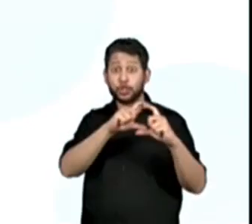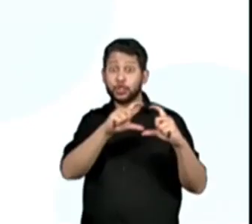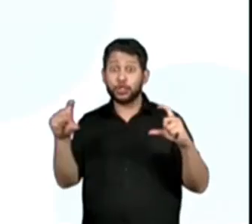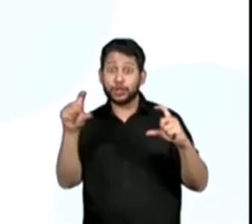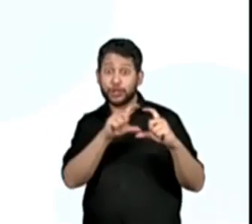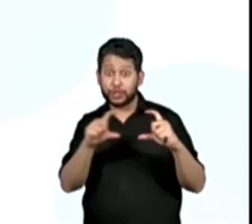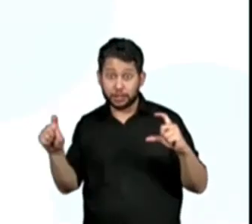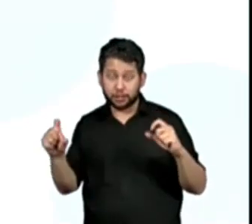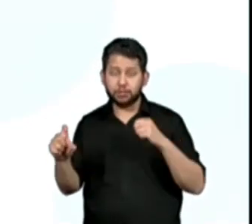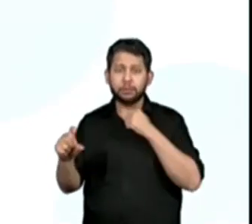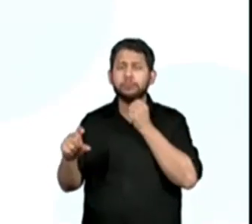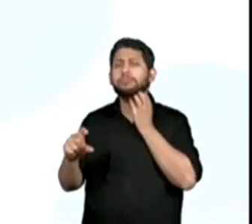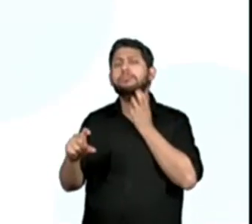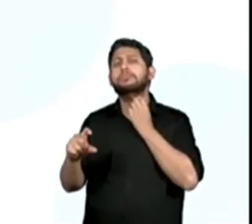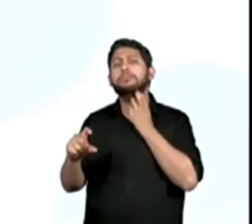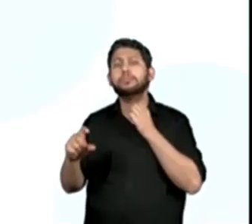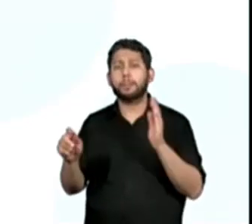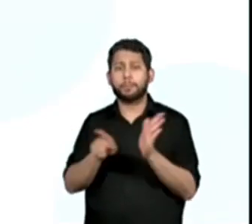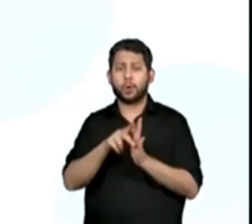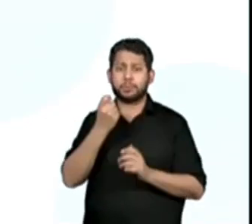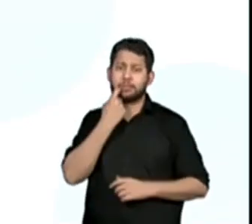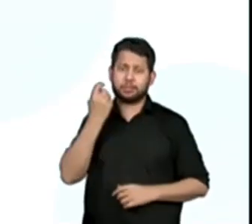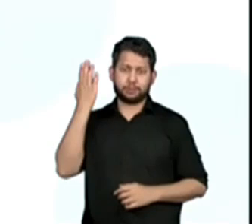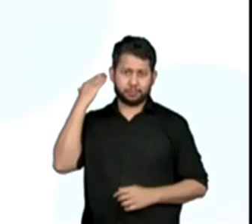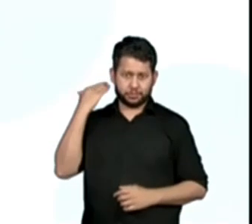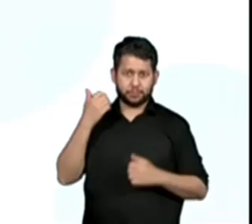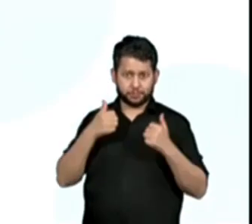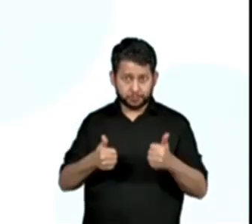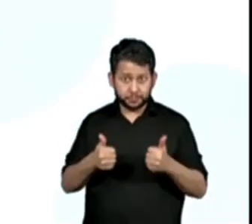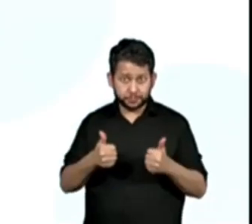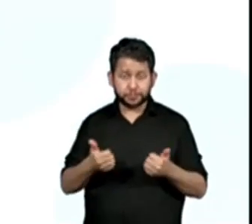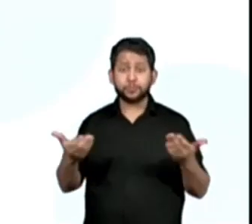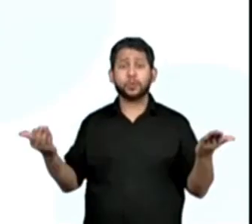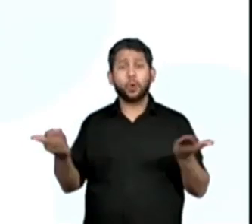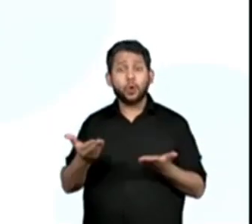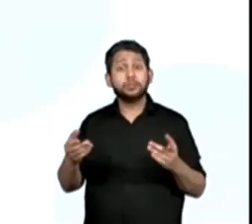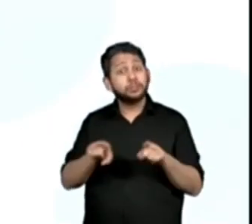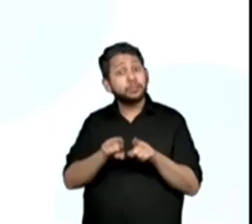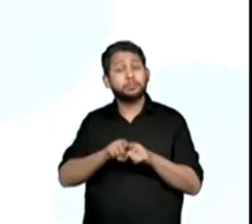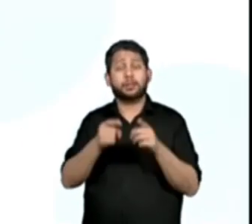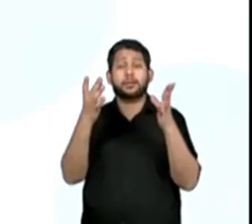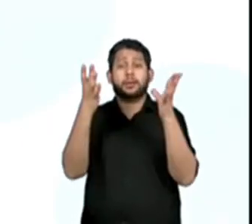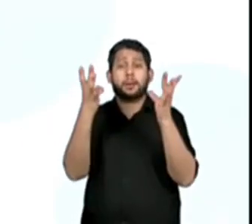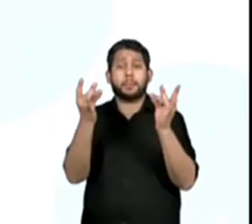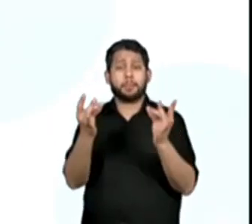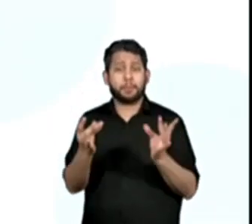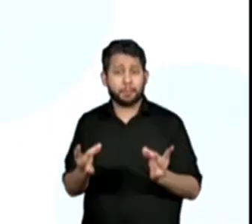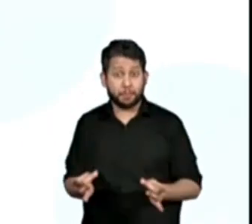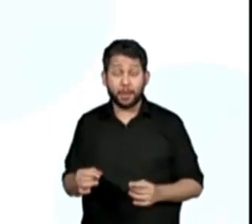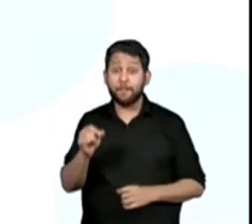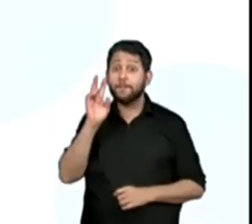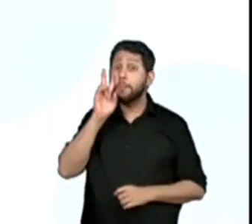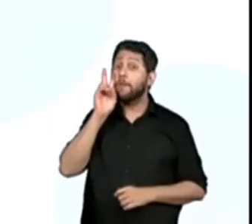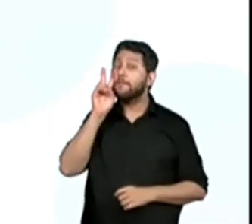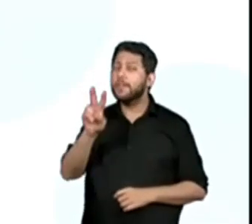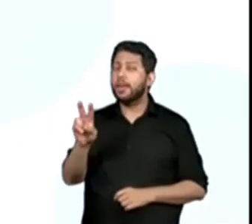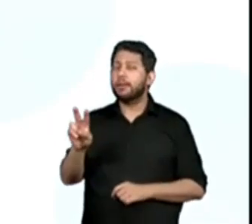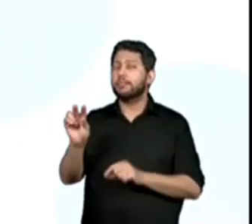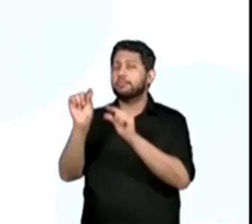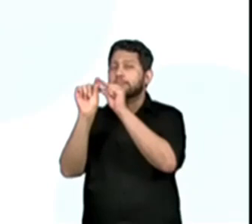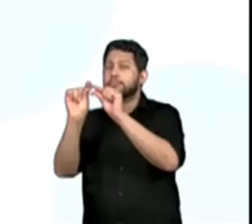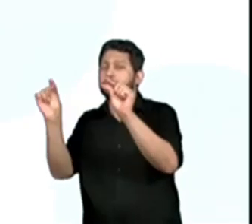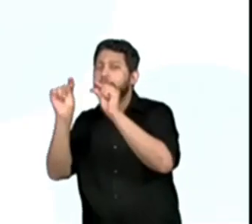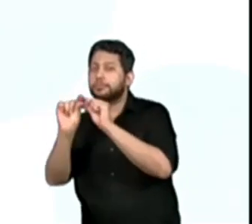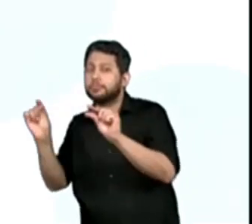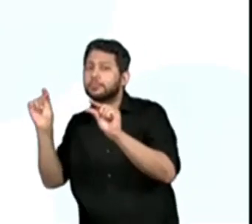na tirinha que lemos sexta-feira. Também nos aprofundaremos na análise dos elementos verbais e